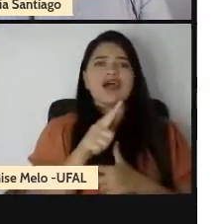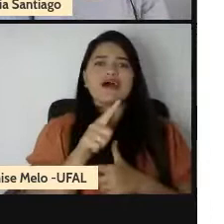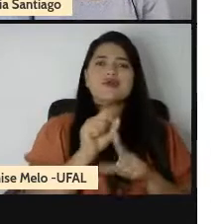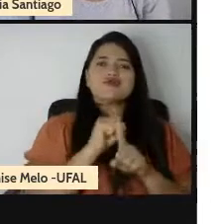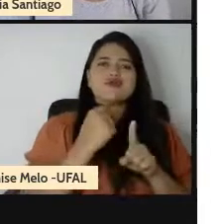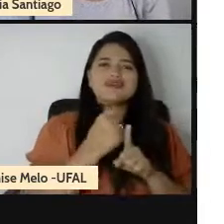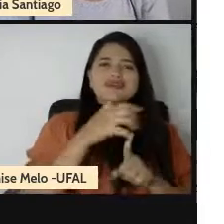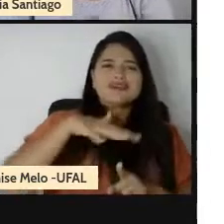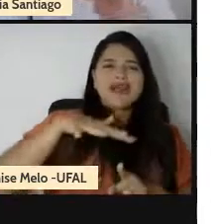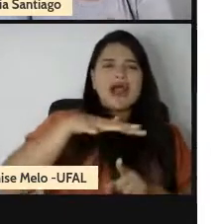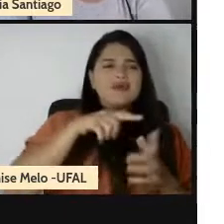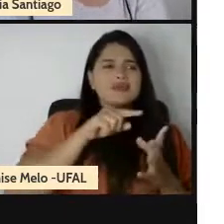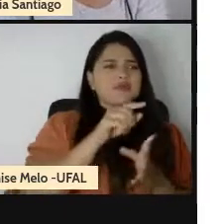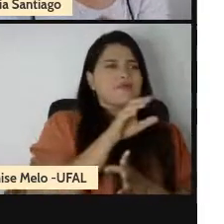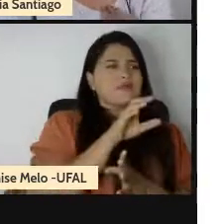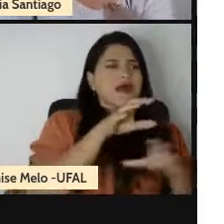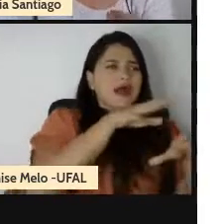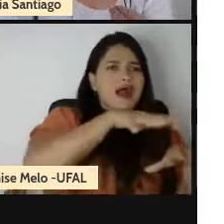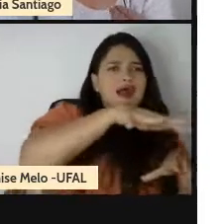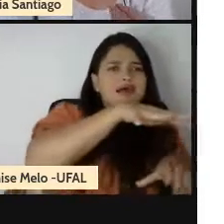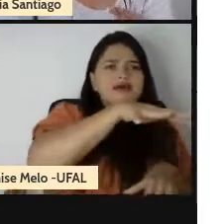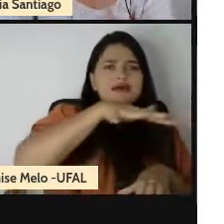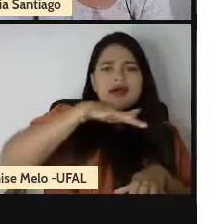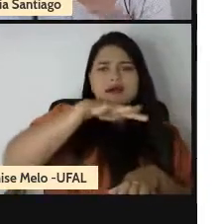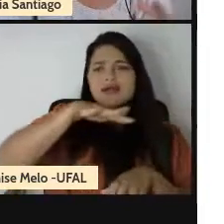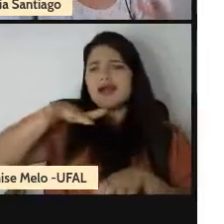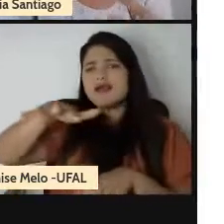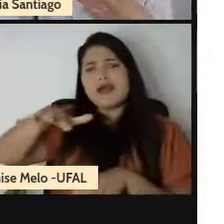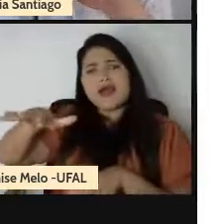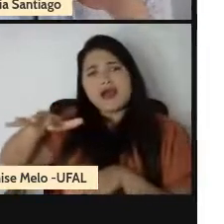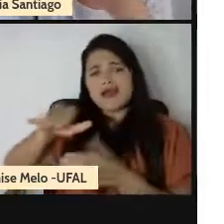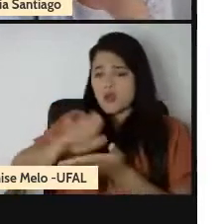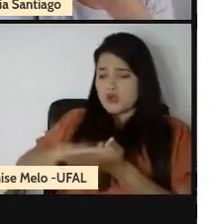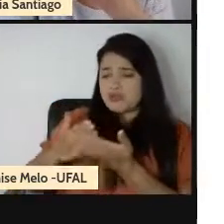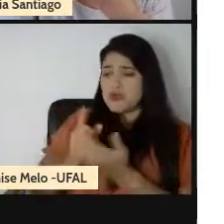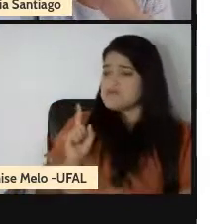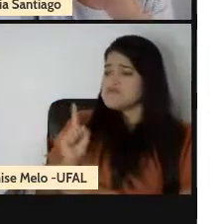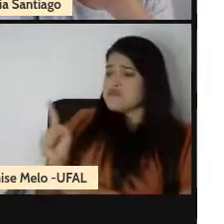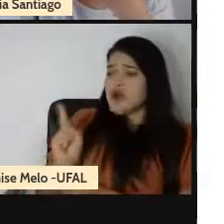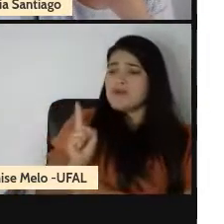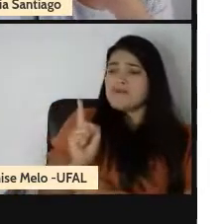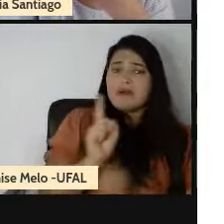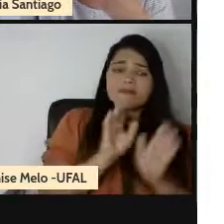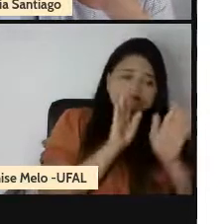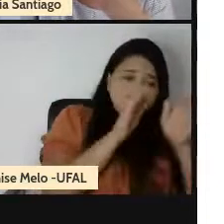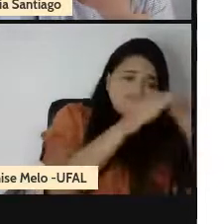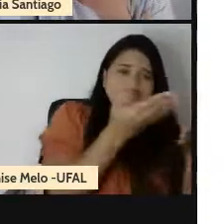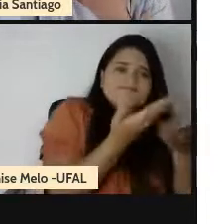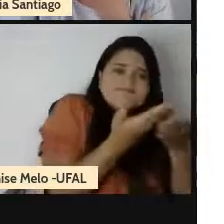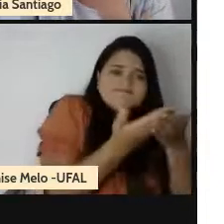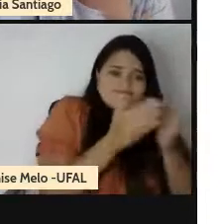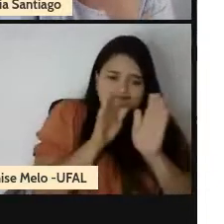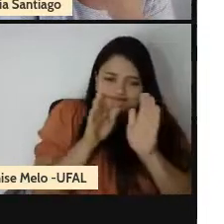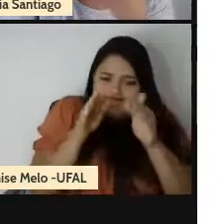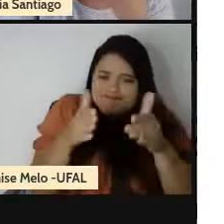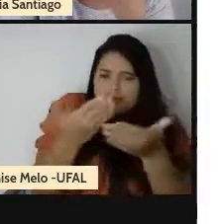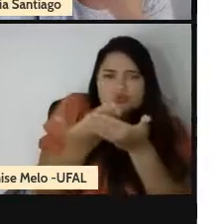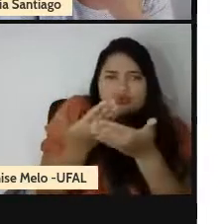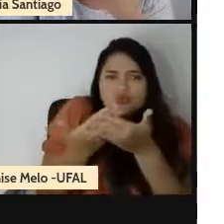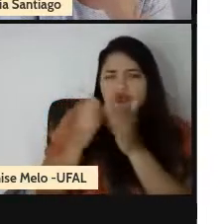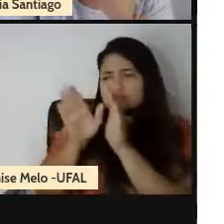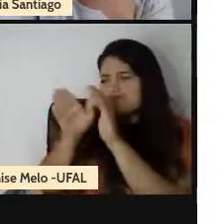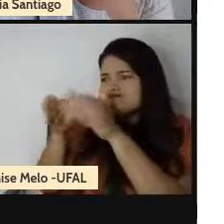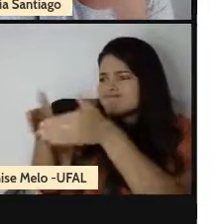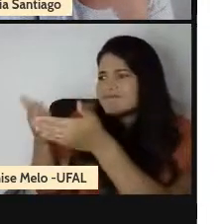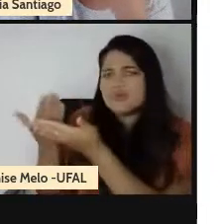movimento de, principalmente nesses textos que foram textos colhidos em lives, e a